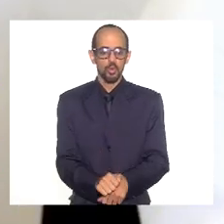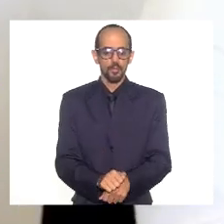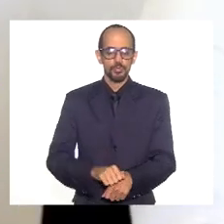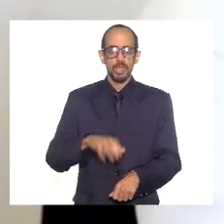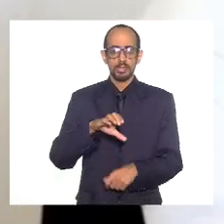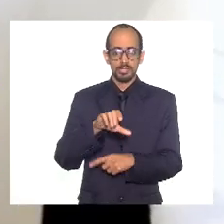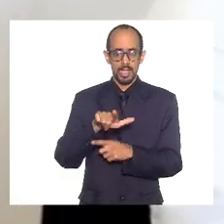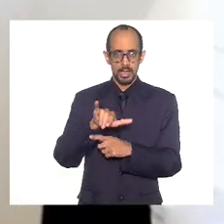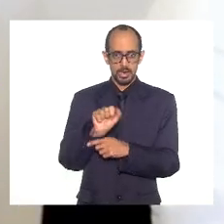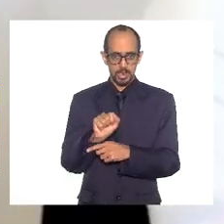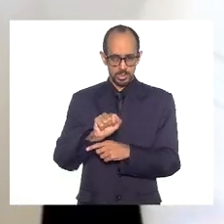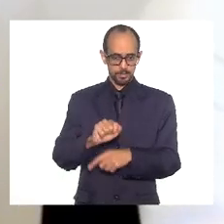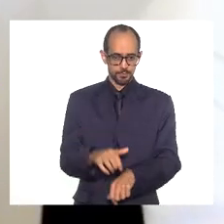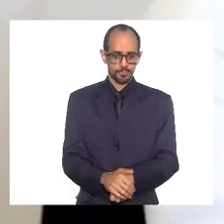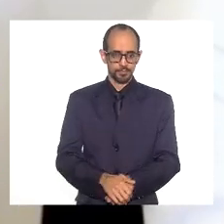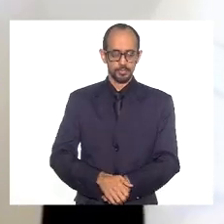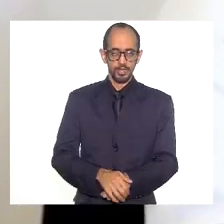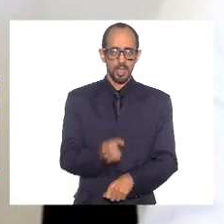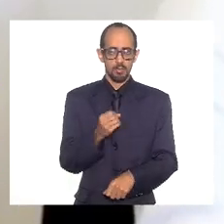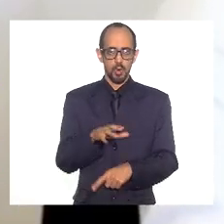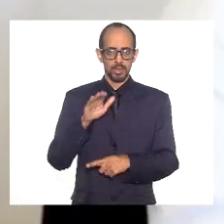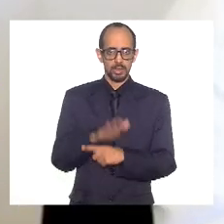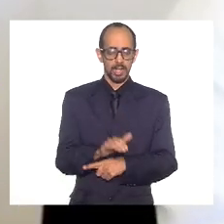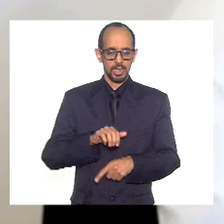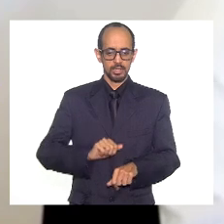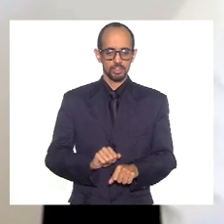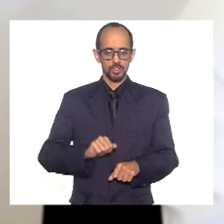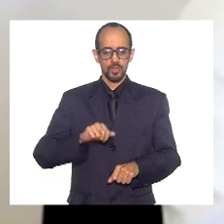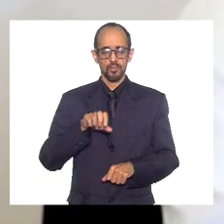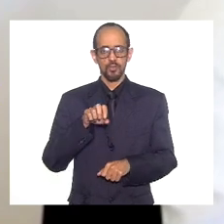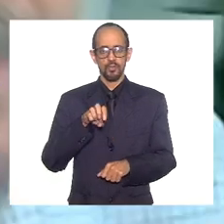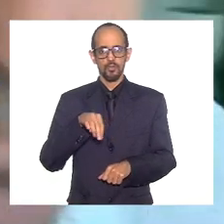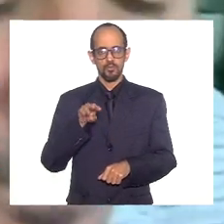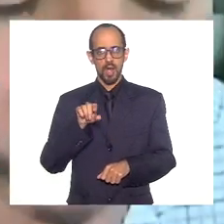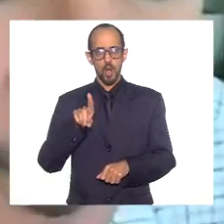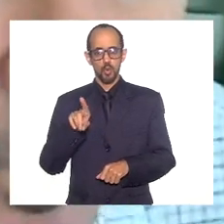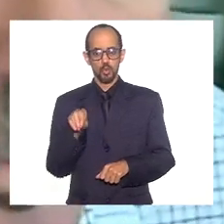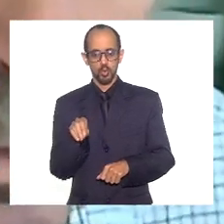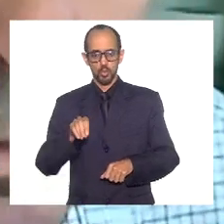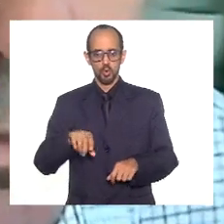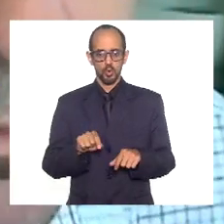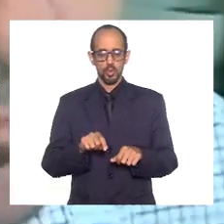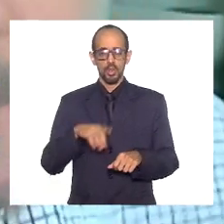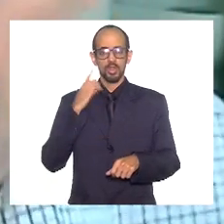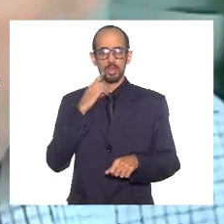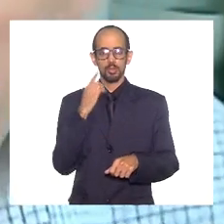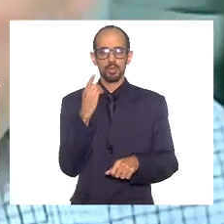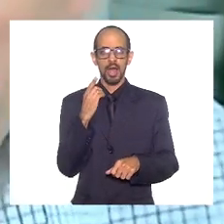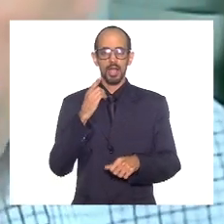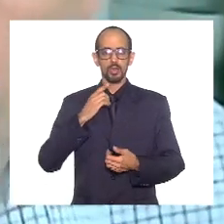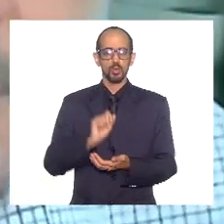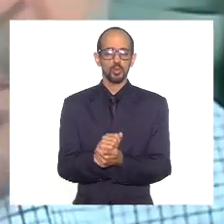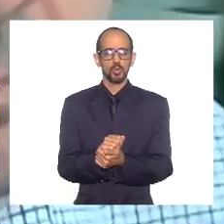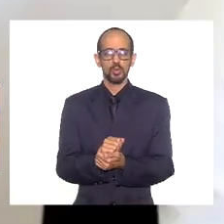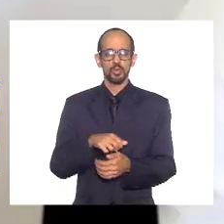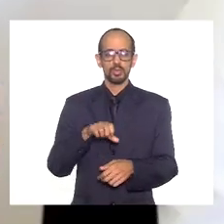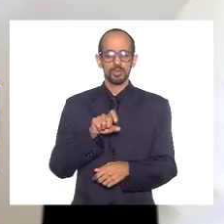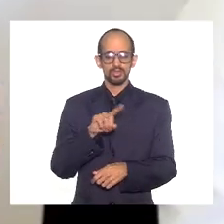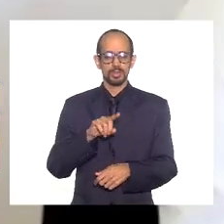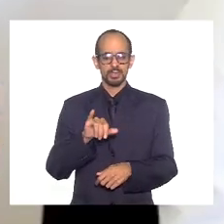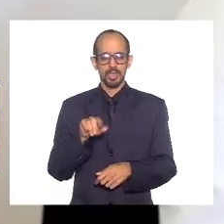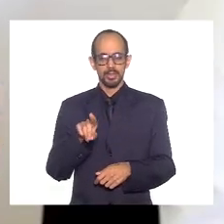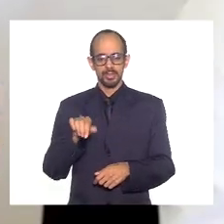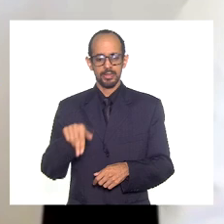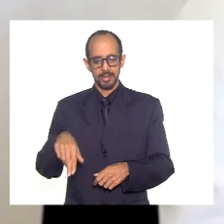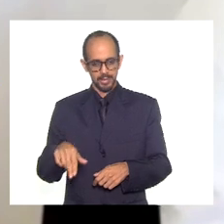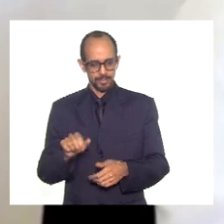Jordão, meu companheiro amigo Valdo Ceasa, Brazão, Paulo Brelon, Zeidan, Sereia de Maricá.